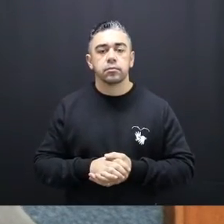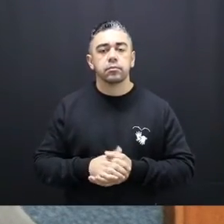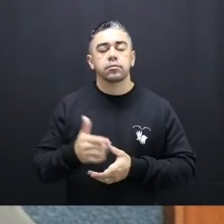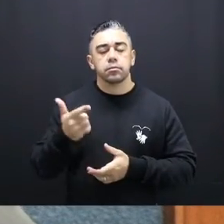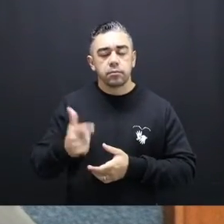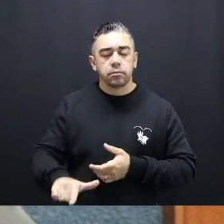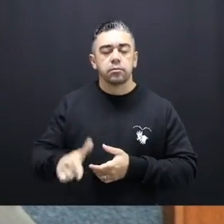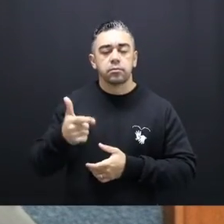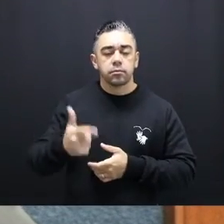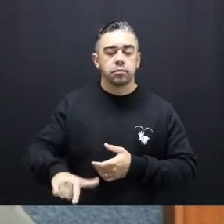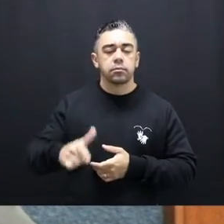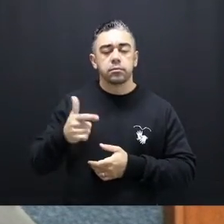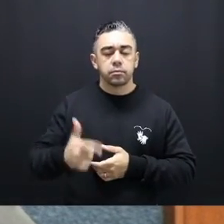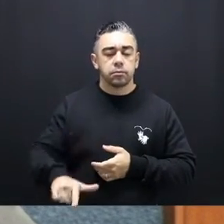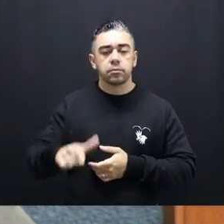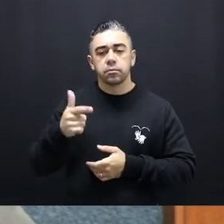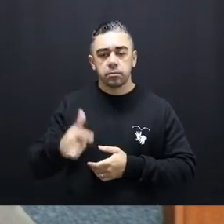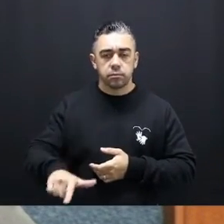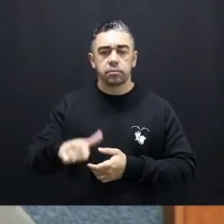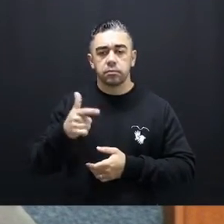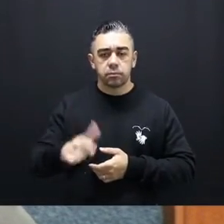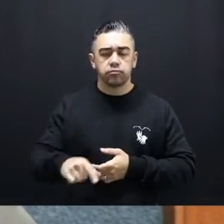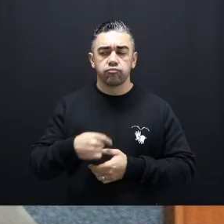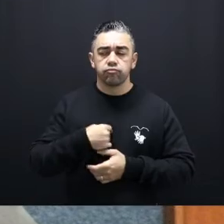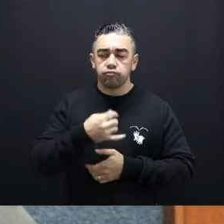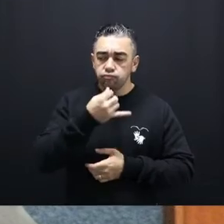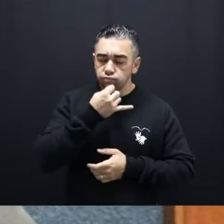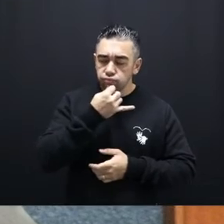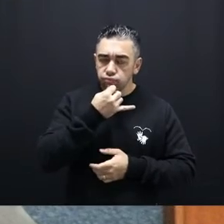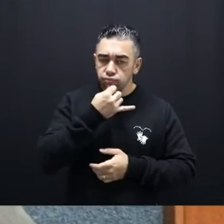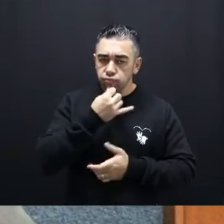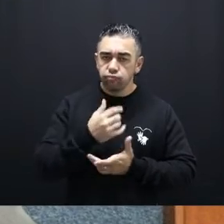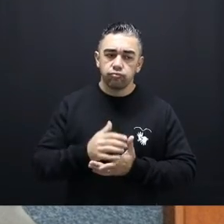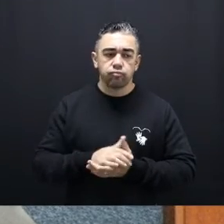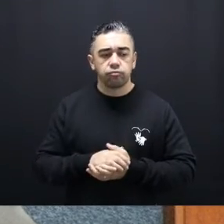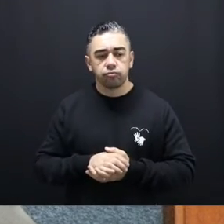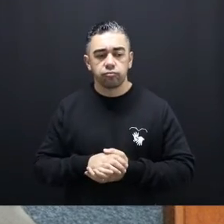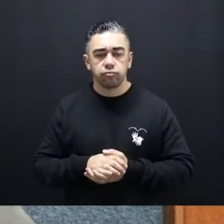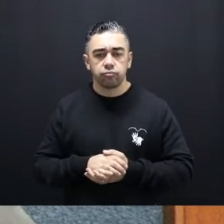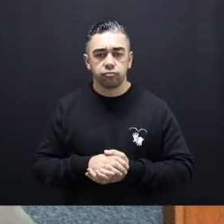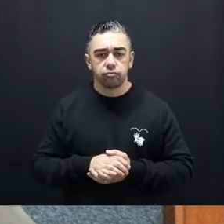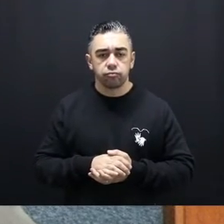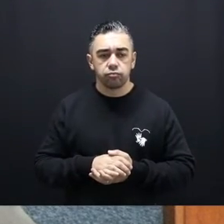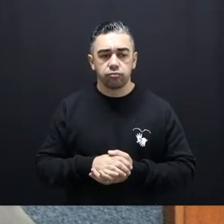com frequência sabe isso tem deixado triste O que é